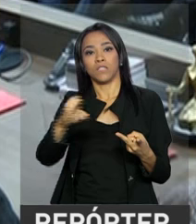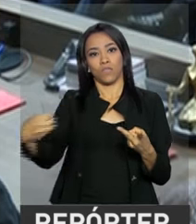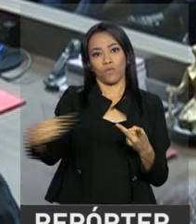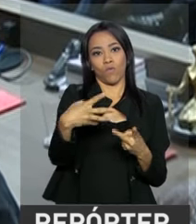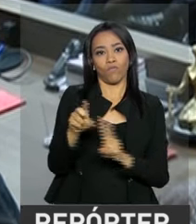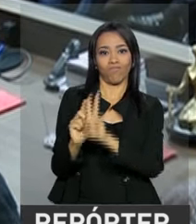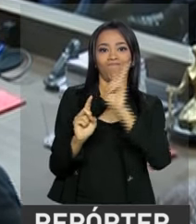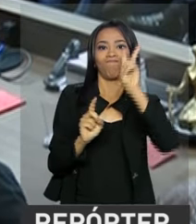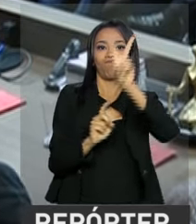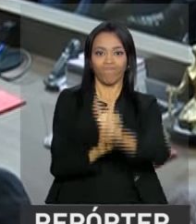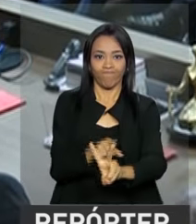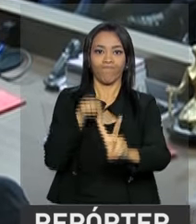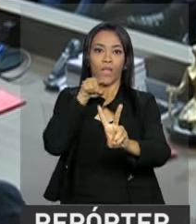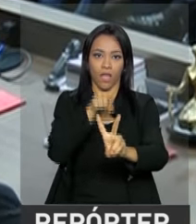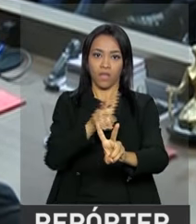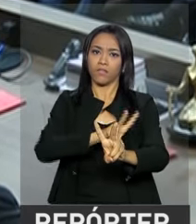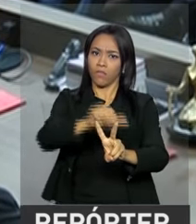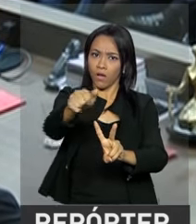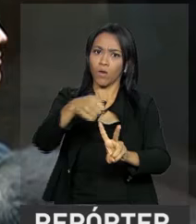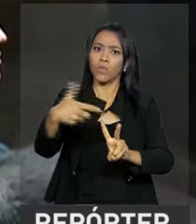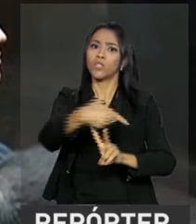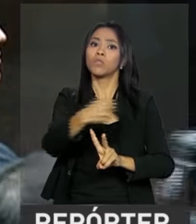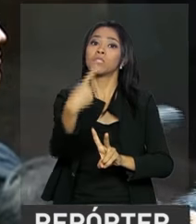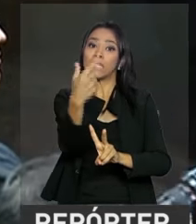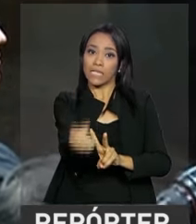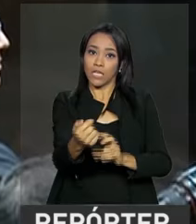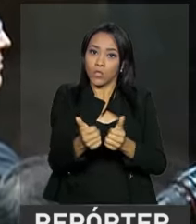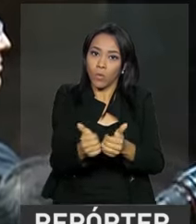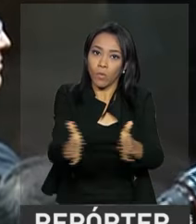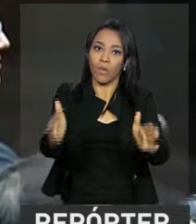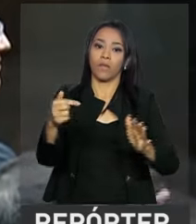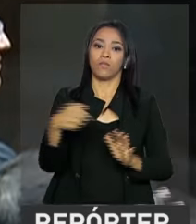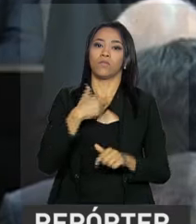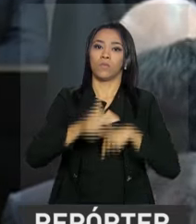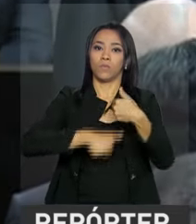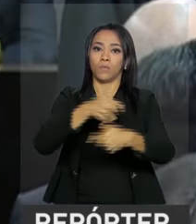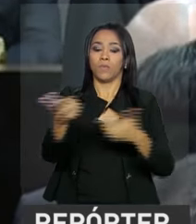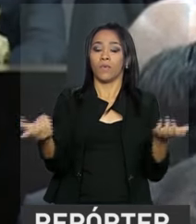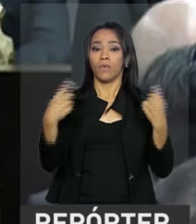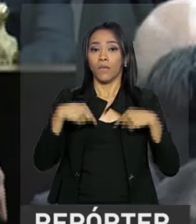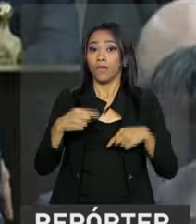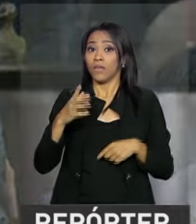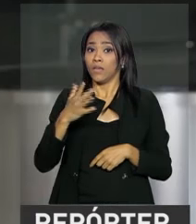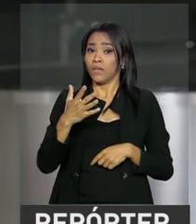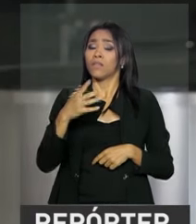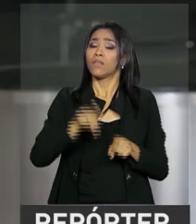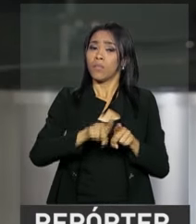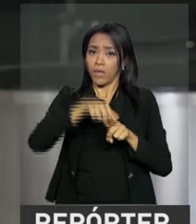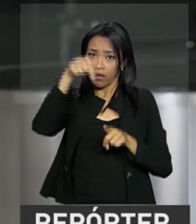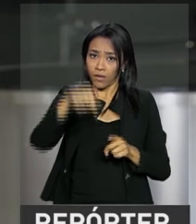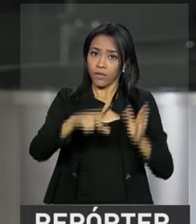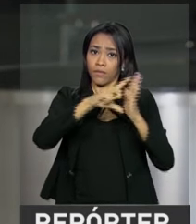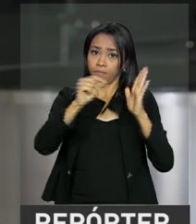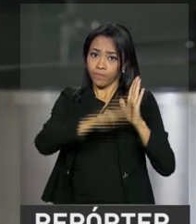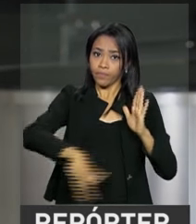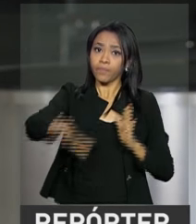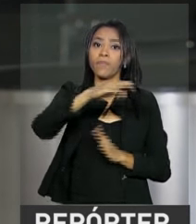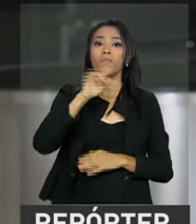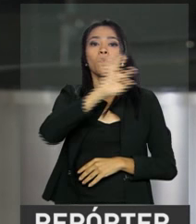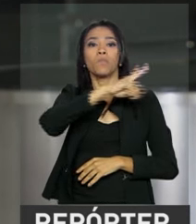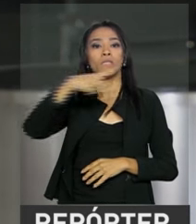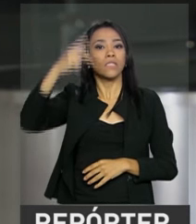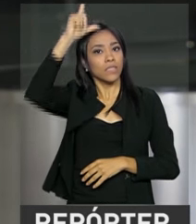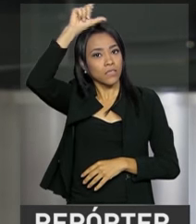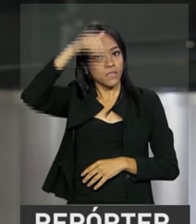eles vão estar à frente do TCU em 2017 e logo mais aqui no Palácio do Planalto o presidente Michel tem reunião com os